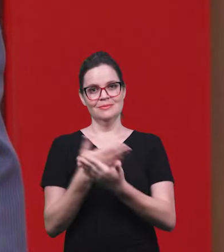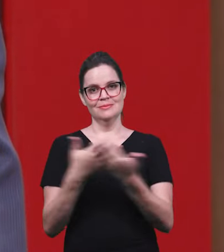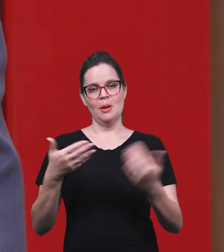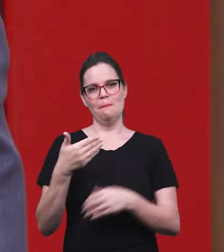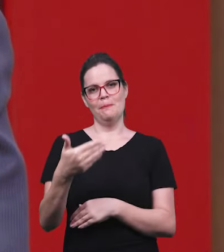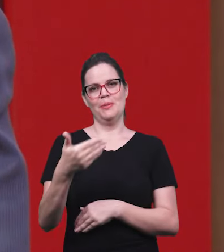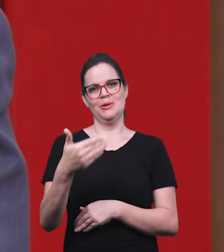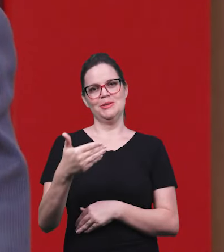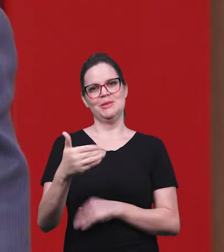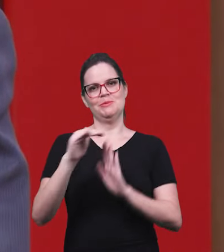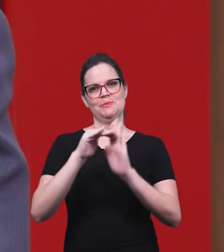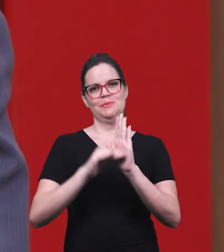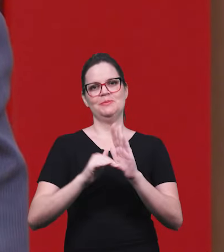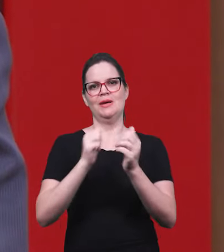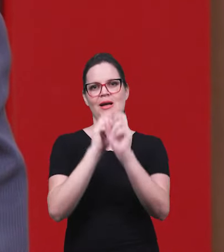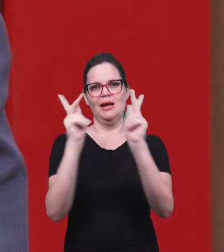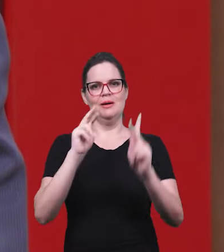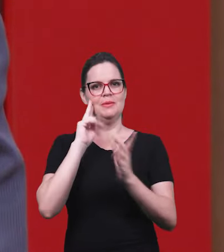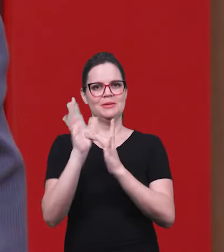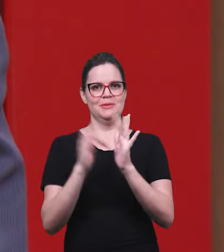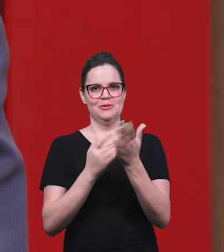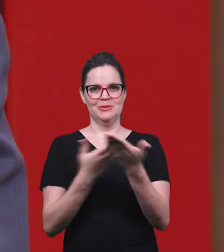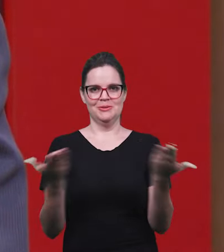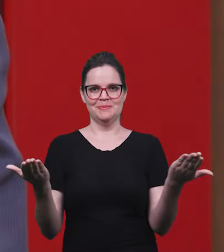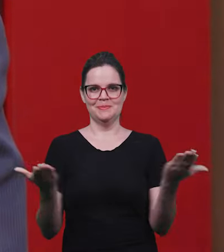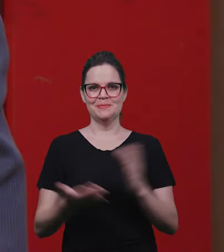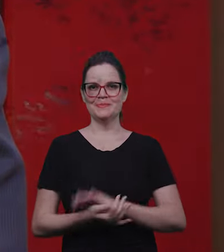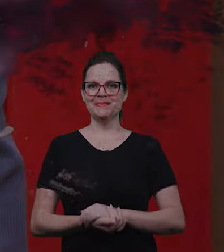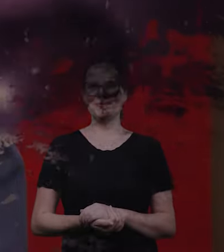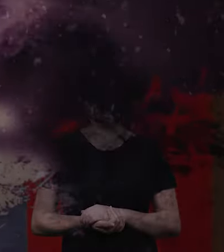nosso próximo programa, Paz do Senhor Jesus.